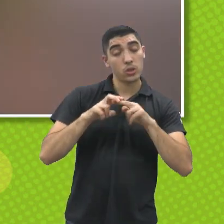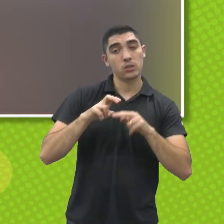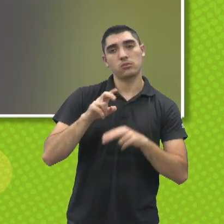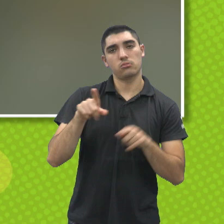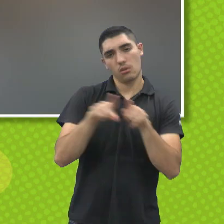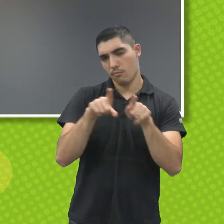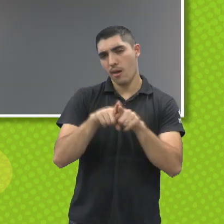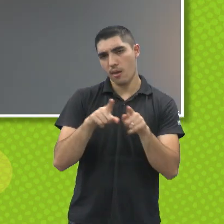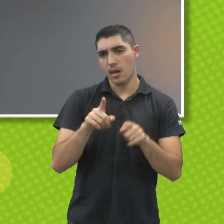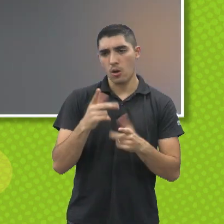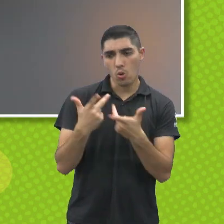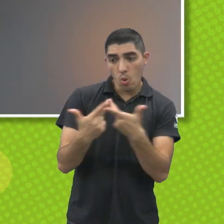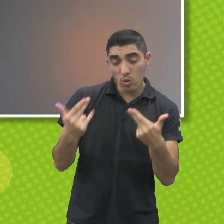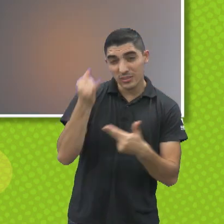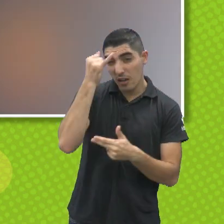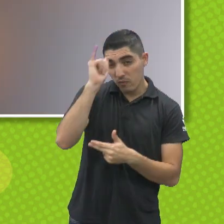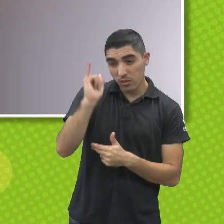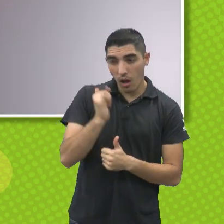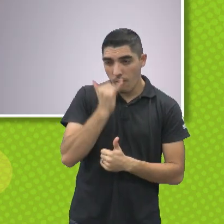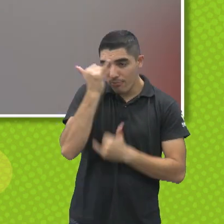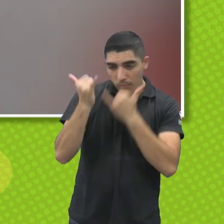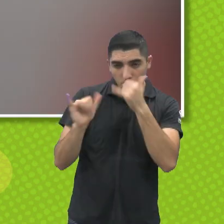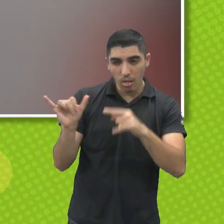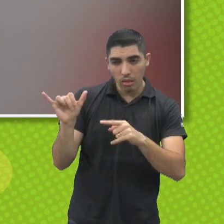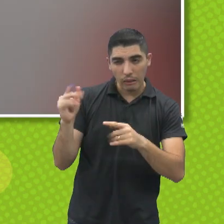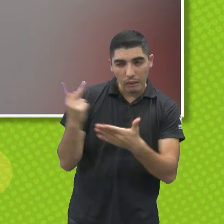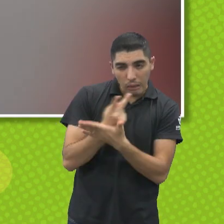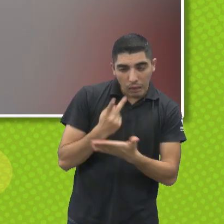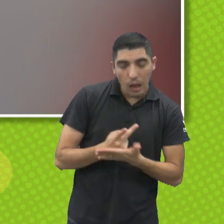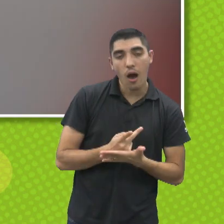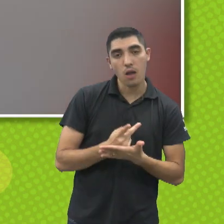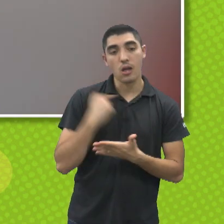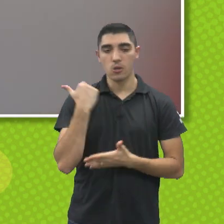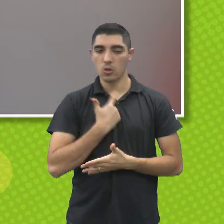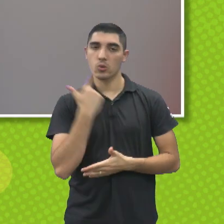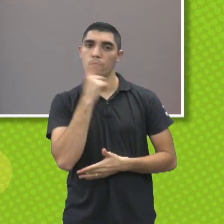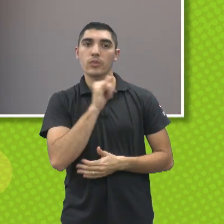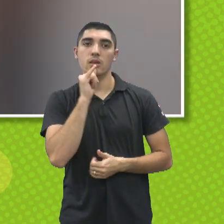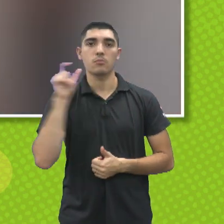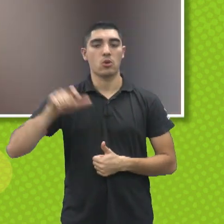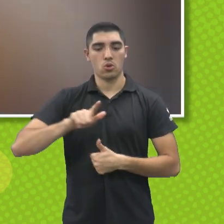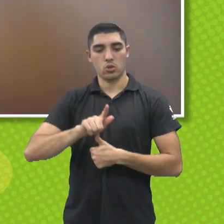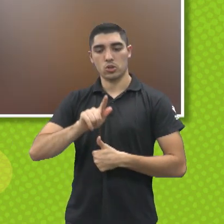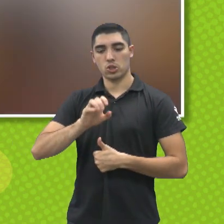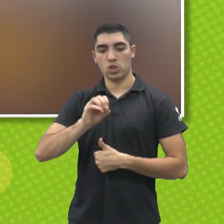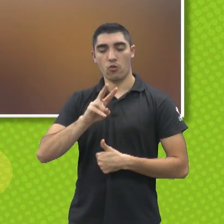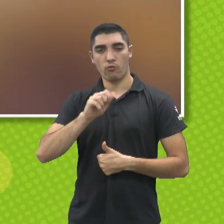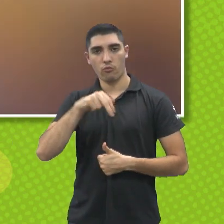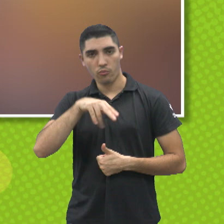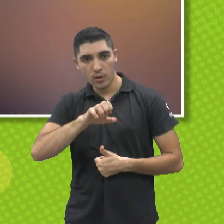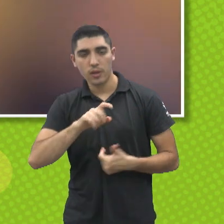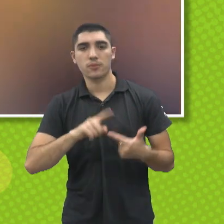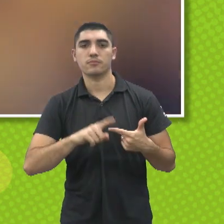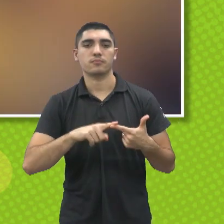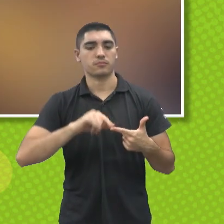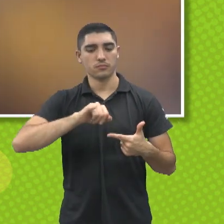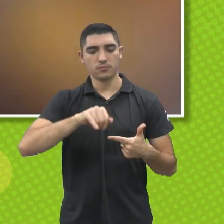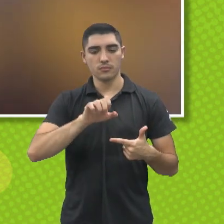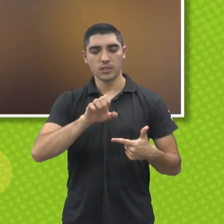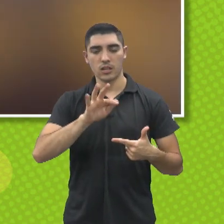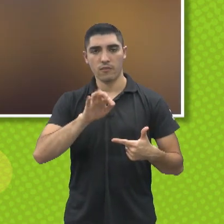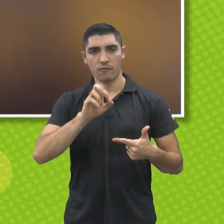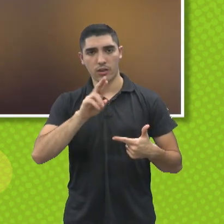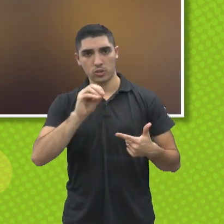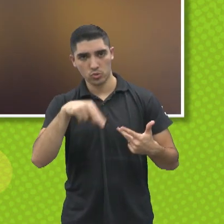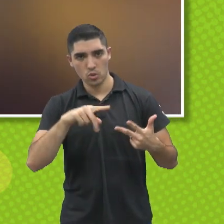de preparação. E está sendo bem feita, né? Giovanni, Wolf, Jefferson na análise, Josi